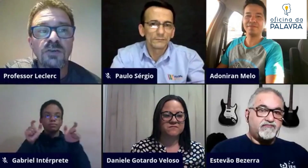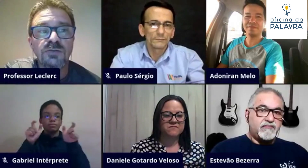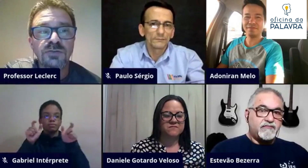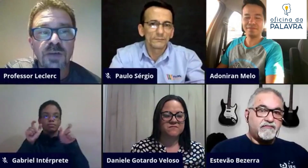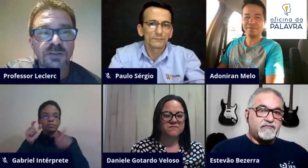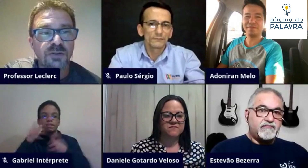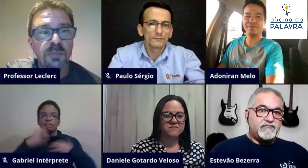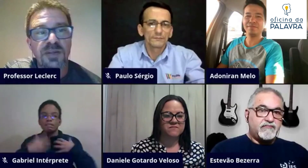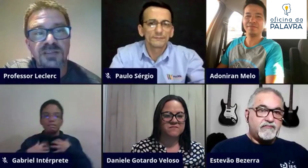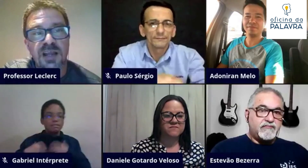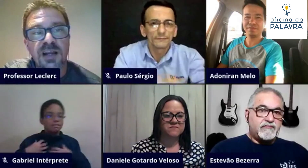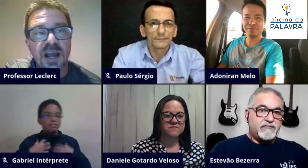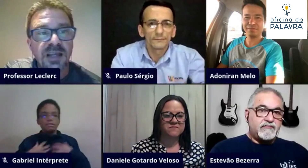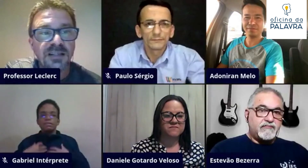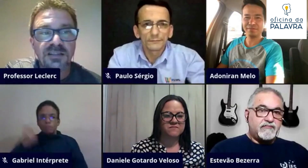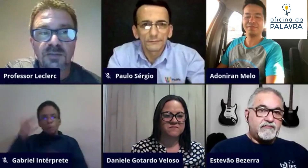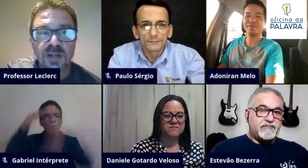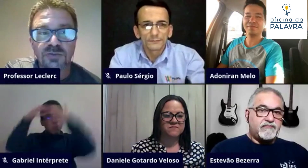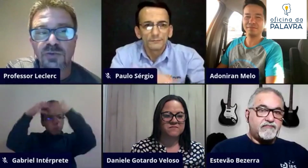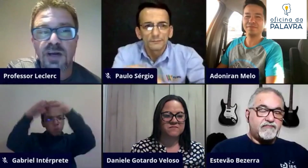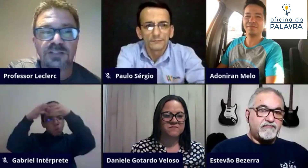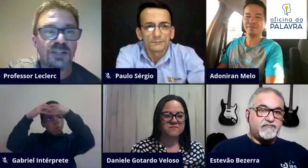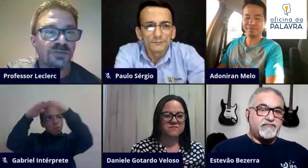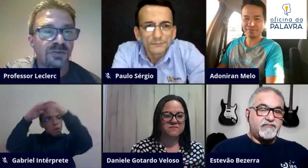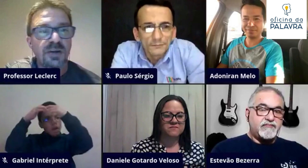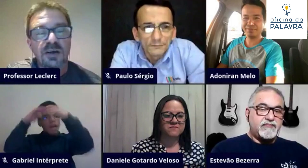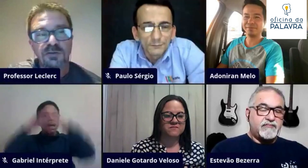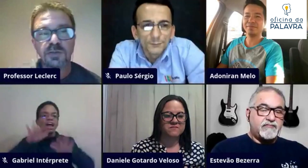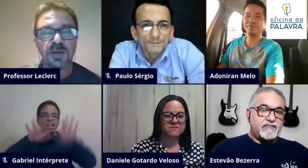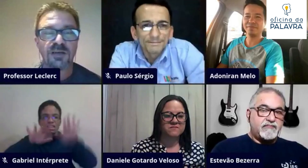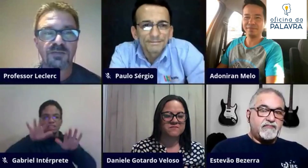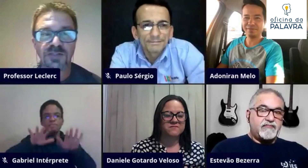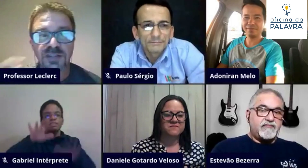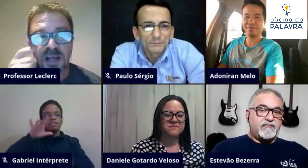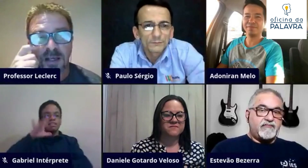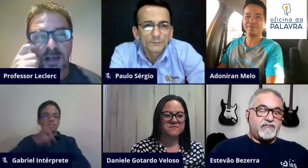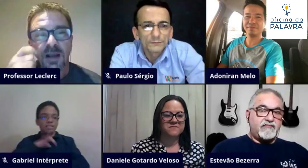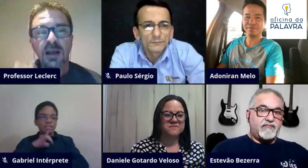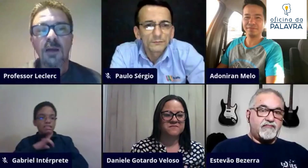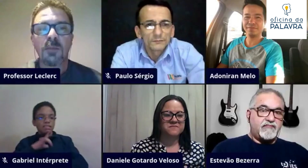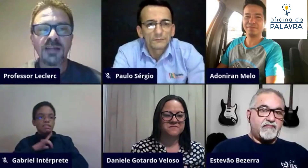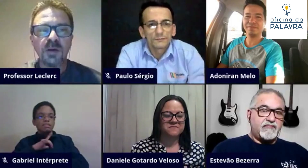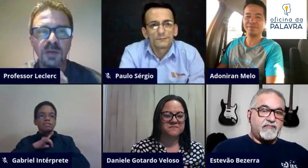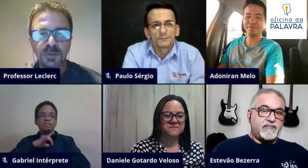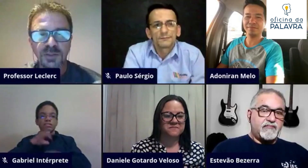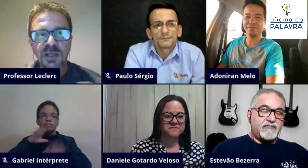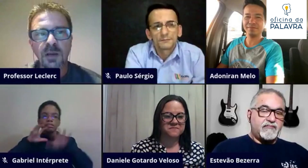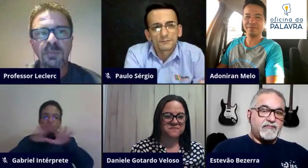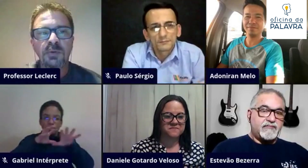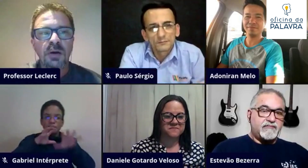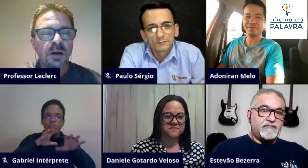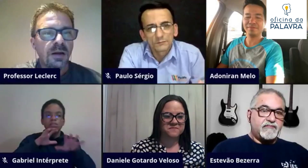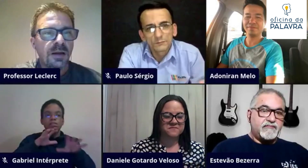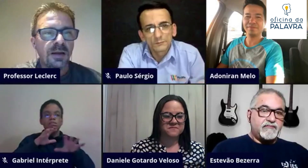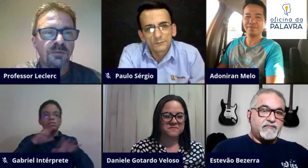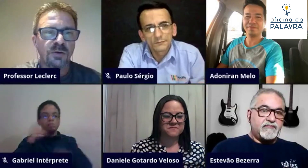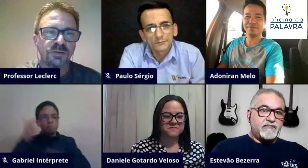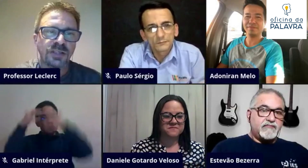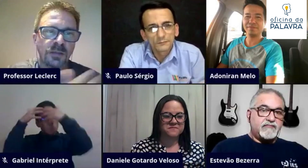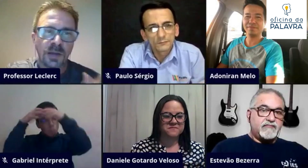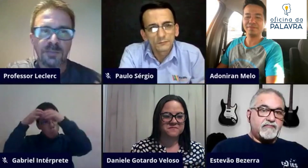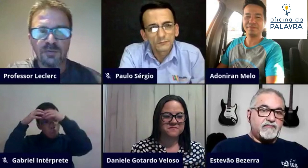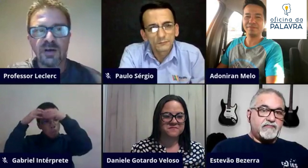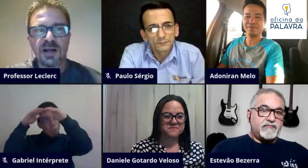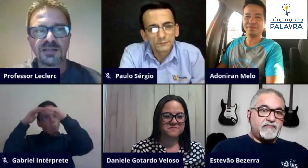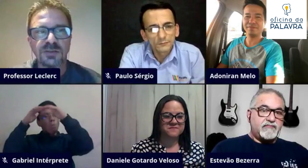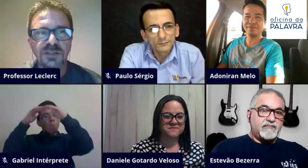vezes Deus nos faz tropeçar e cair em determinados lugares que a gente não esperava que fosse cair, mas ao mesmo tempo,